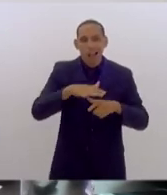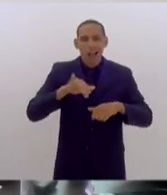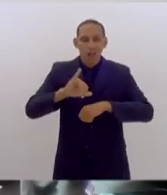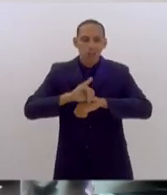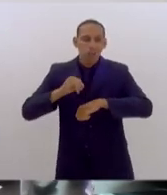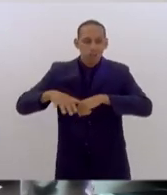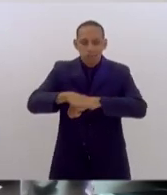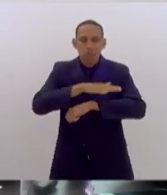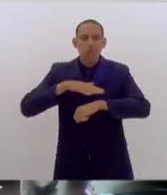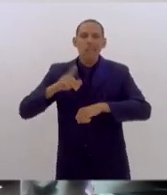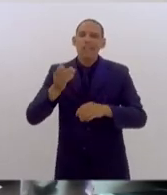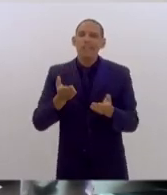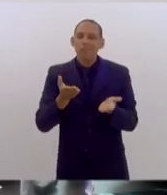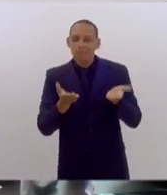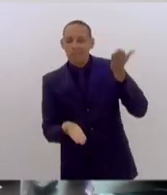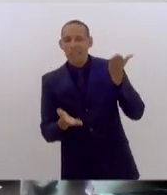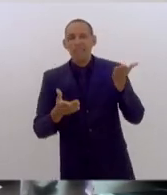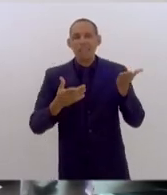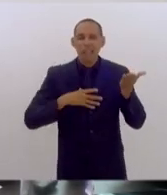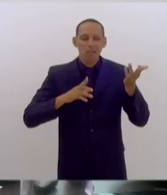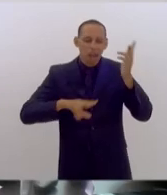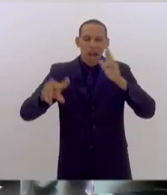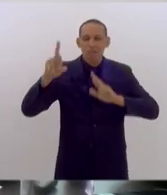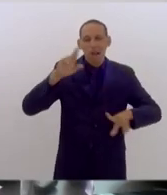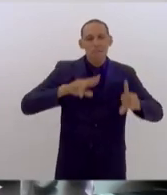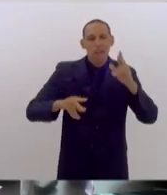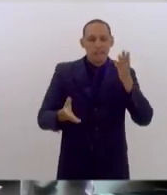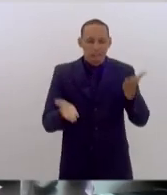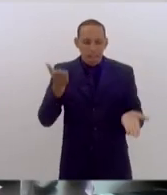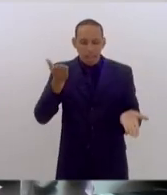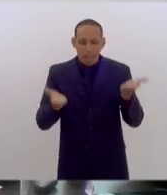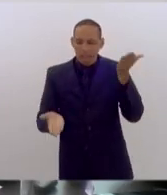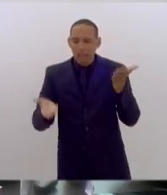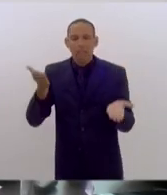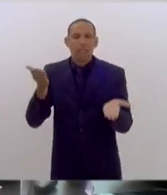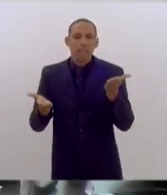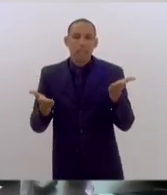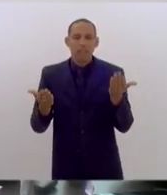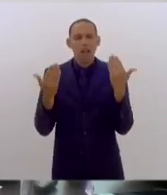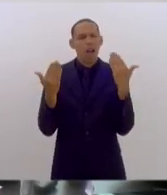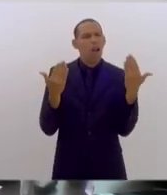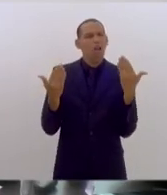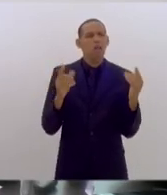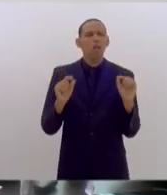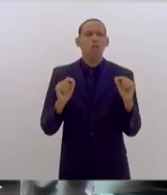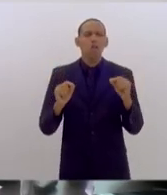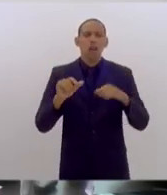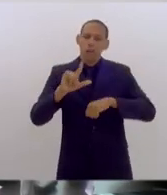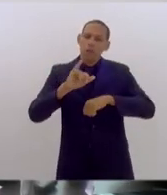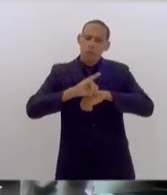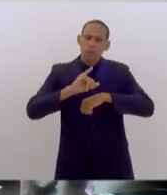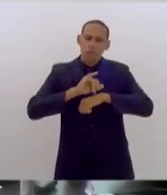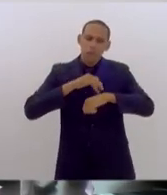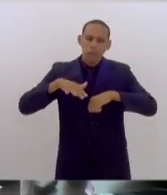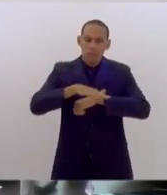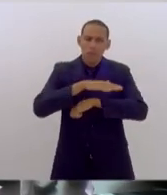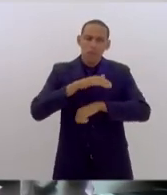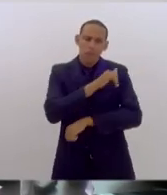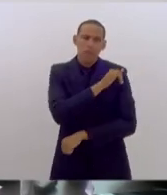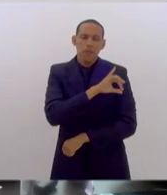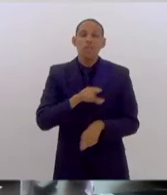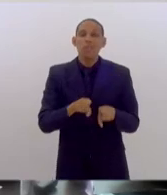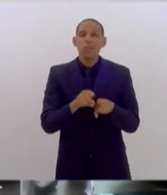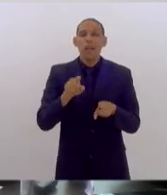Janeiro é marcado por desigualdades discrepâncias e desequilíbrios seja na comparação entre o núcleo da região metropolitana que a cidade Rio de Janeiro